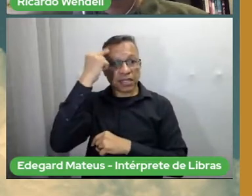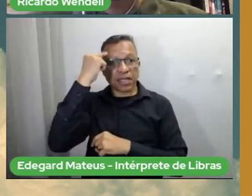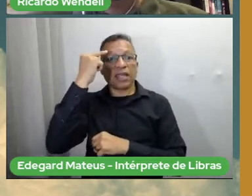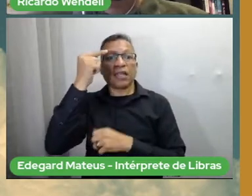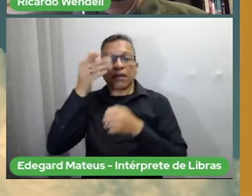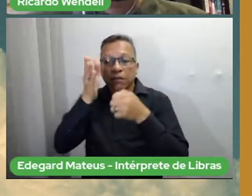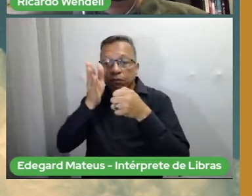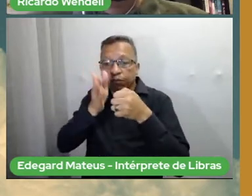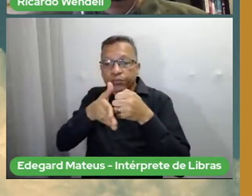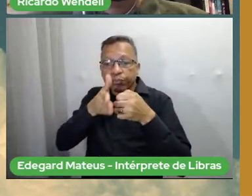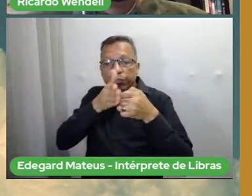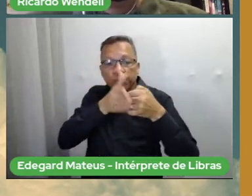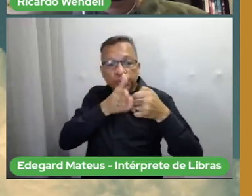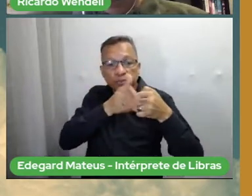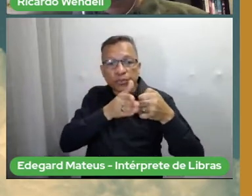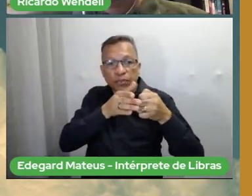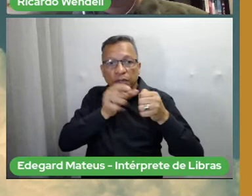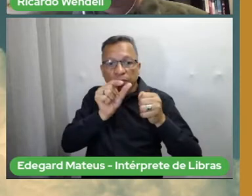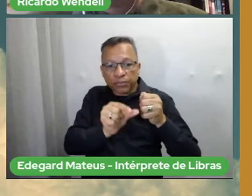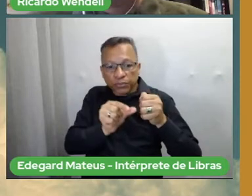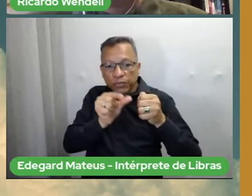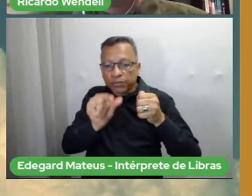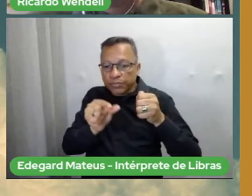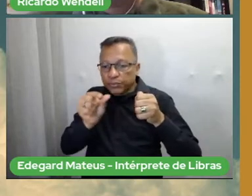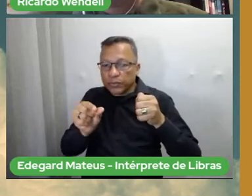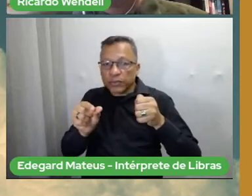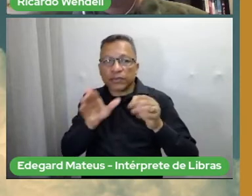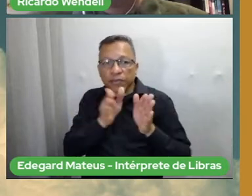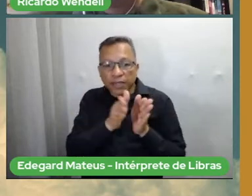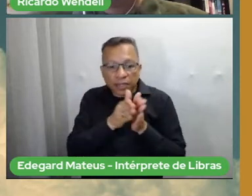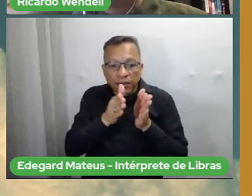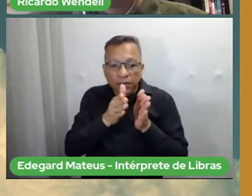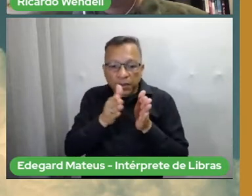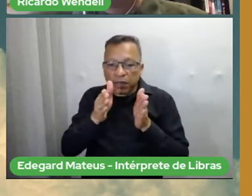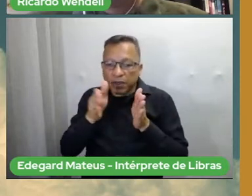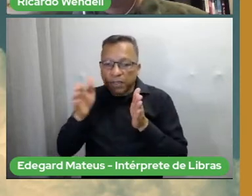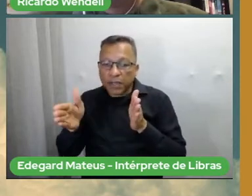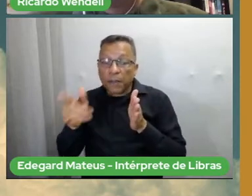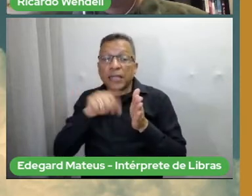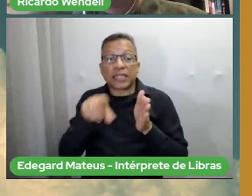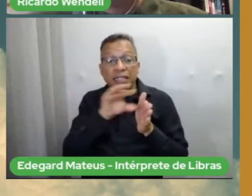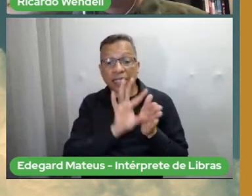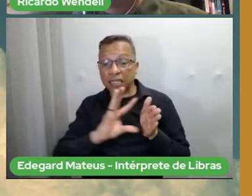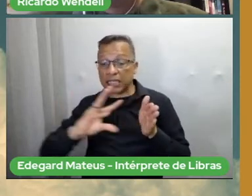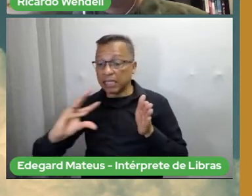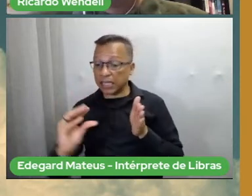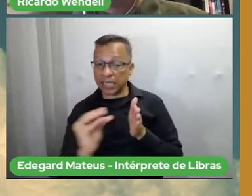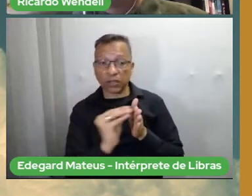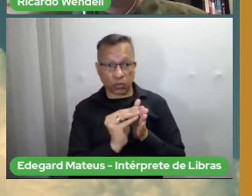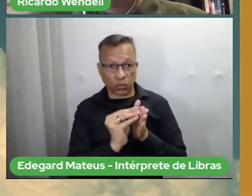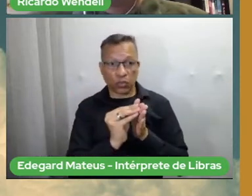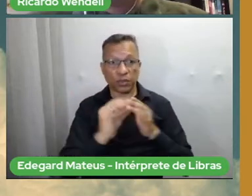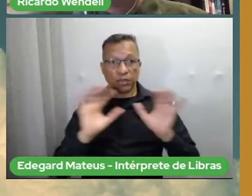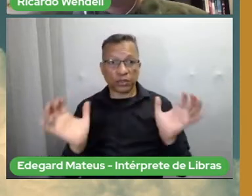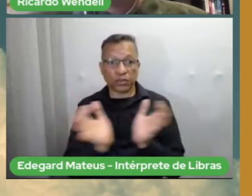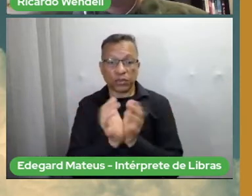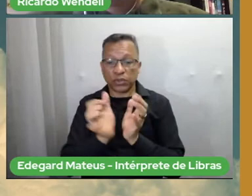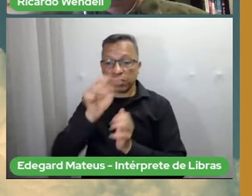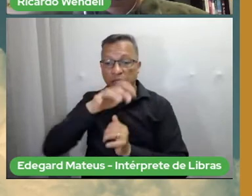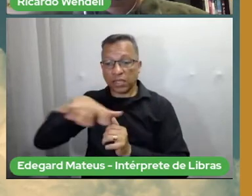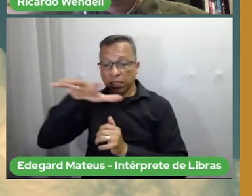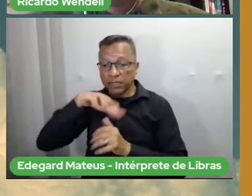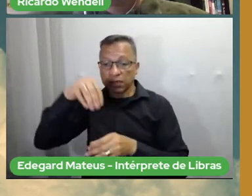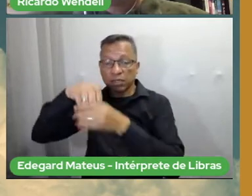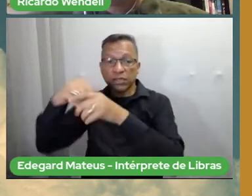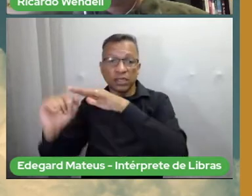slice. Vamos começar por uma fatia fina que abarque vários domínios, várias áreas dentro da companhia,